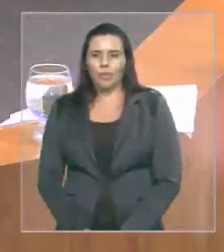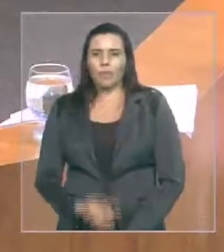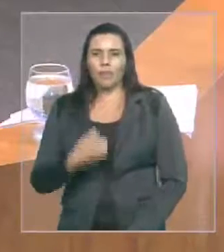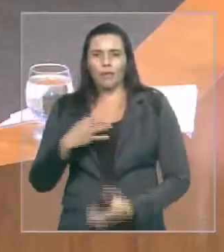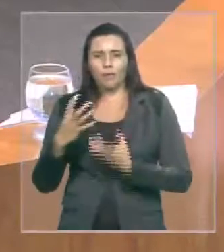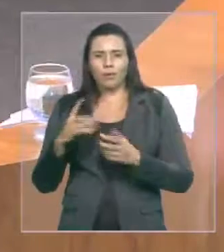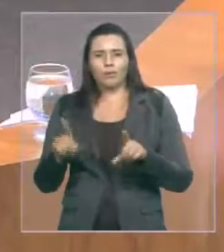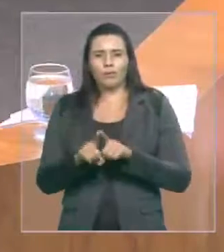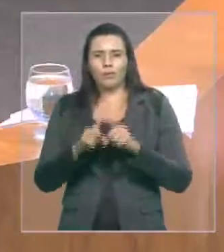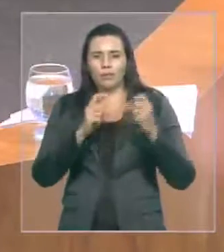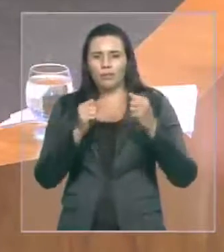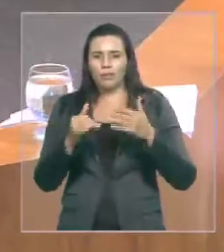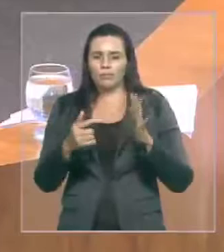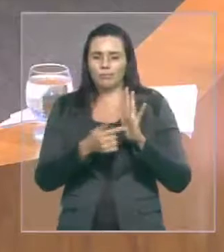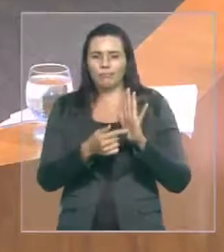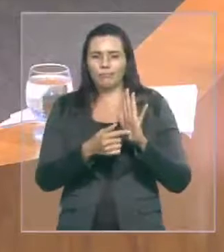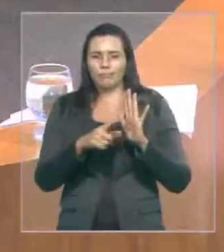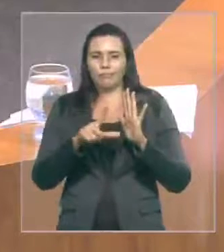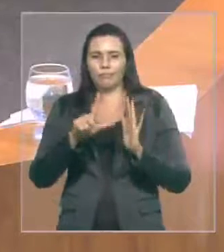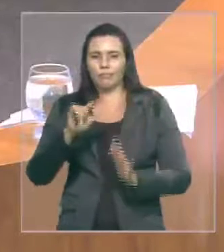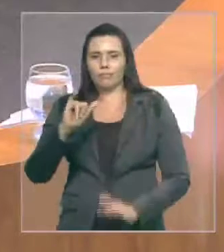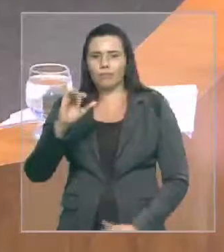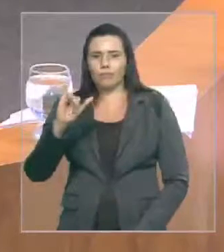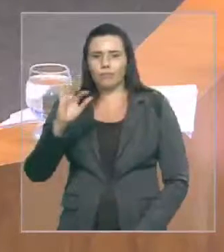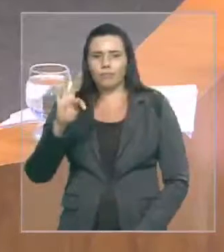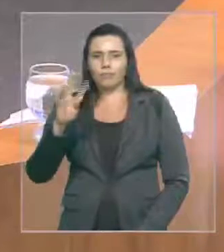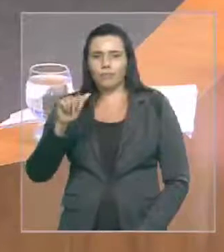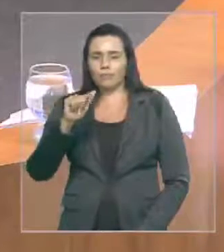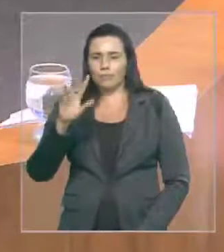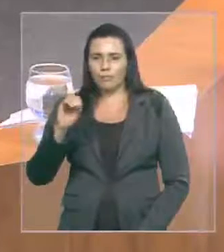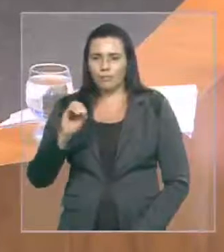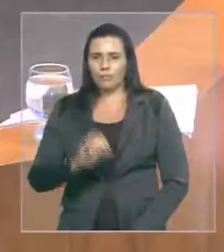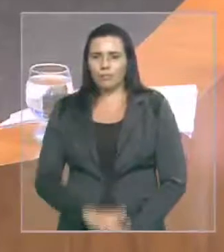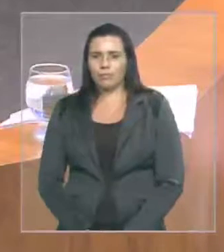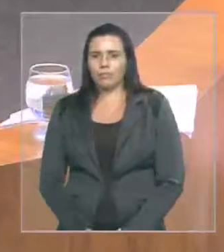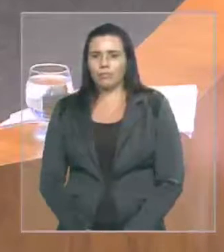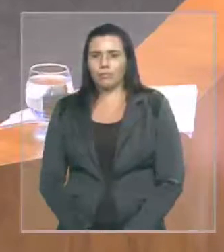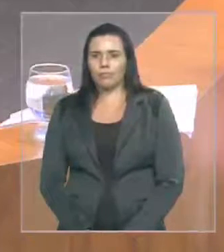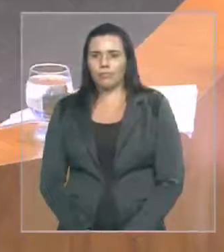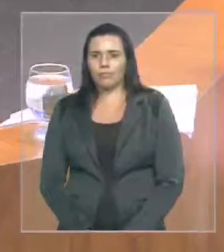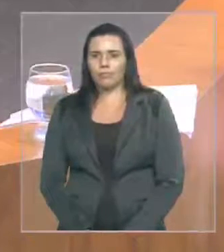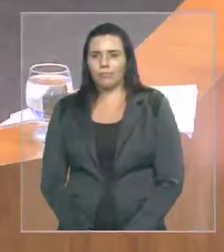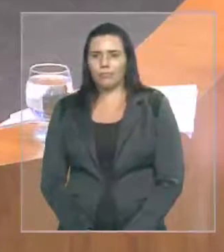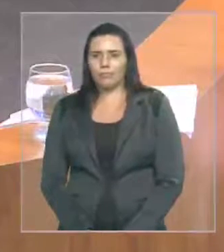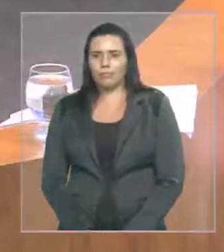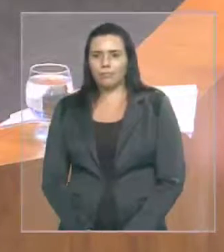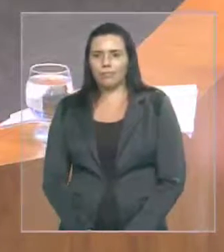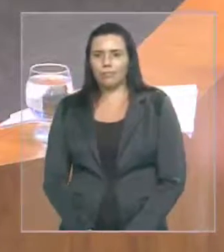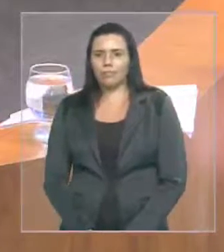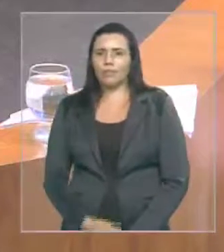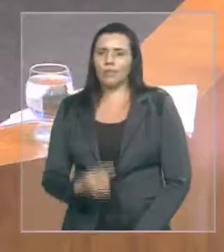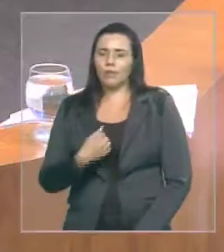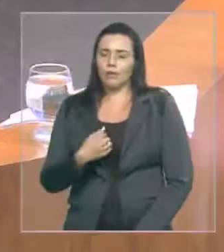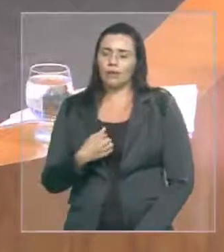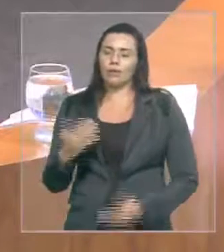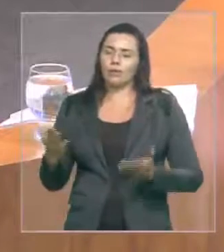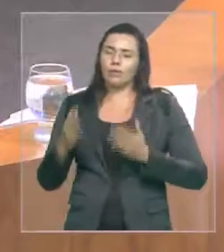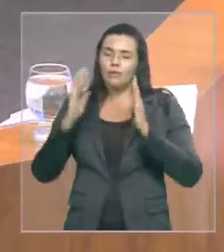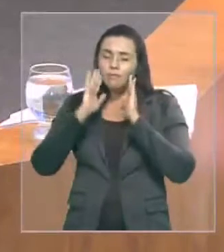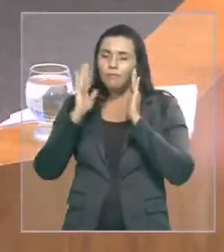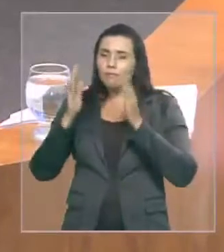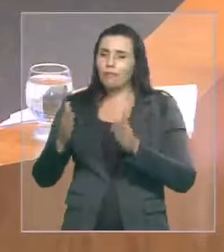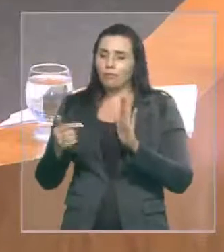licitação. Eu vou me ater ao pronunciamento que ficou faltando sobre a